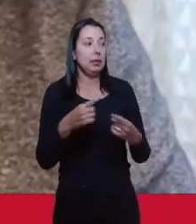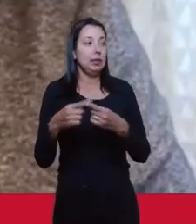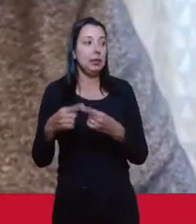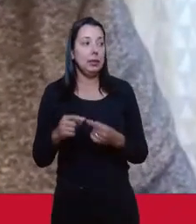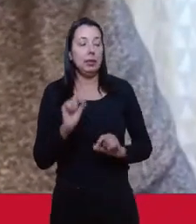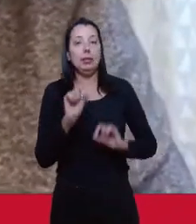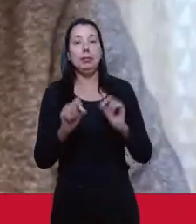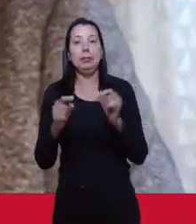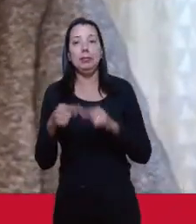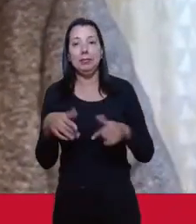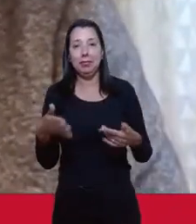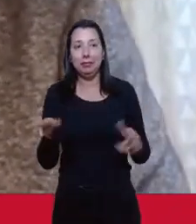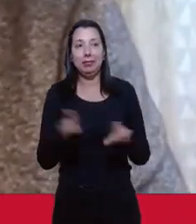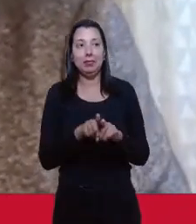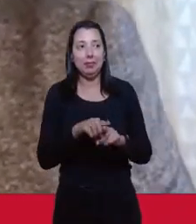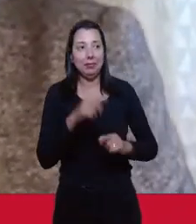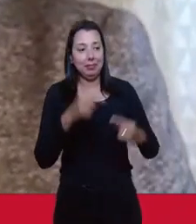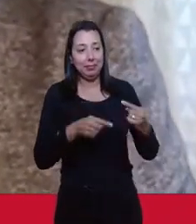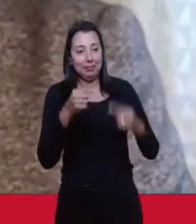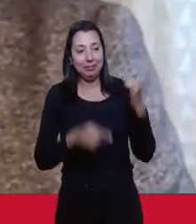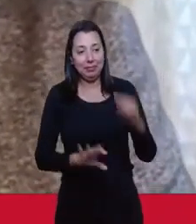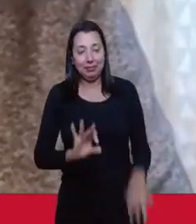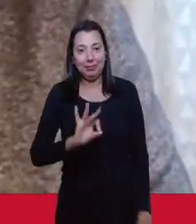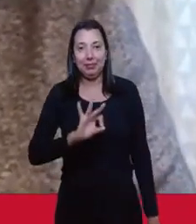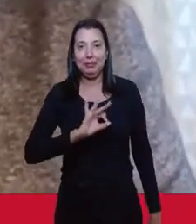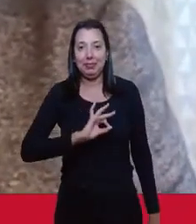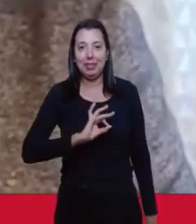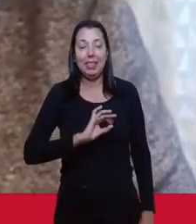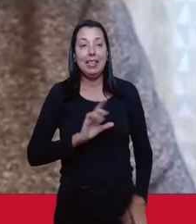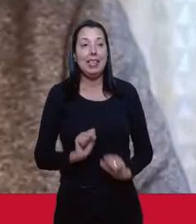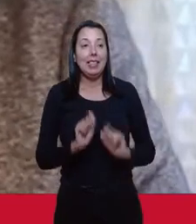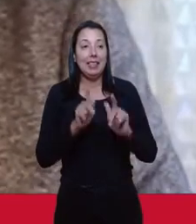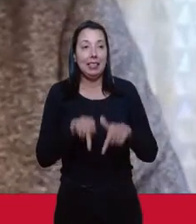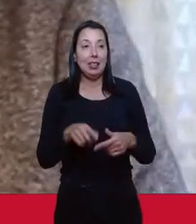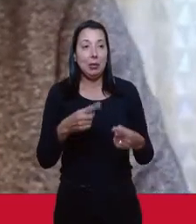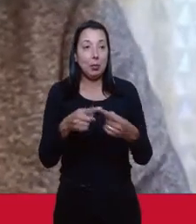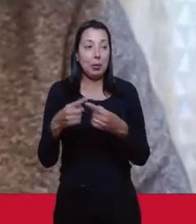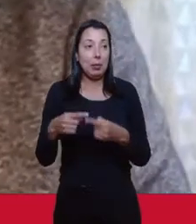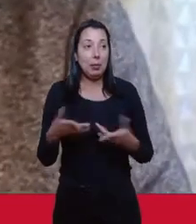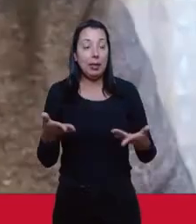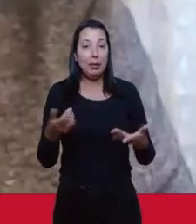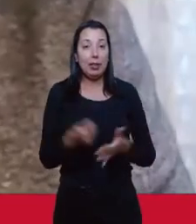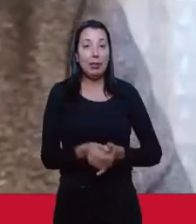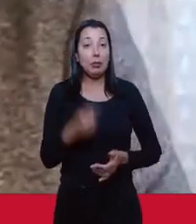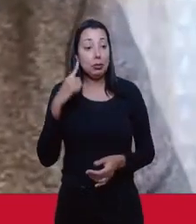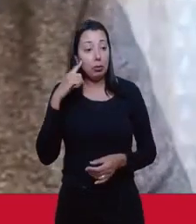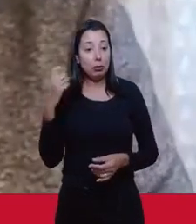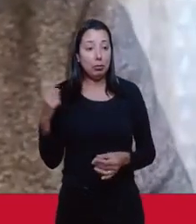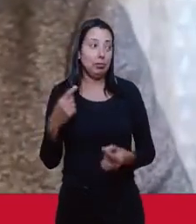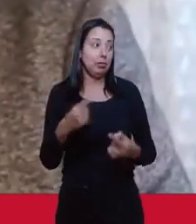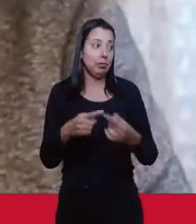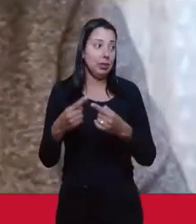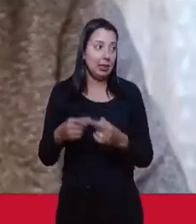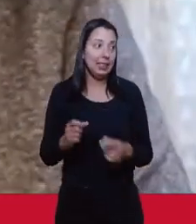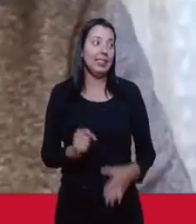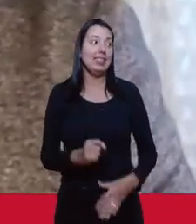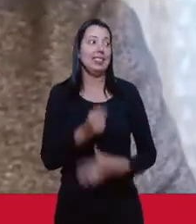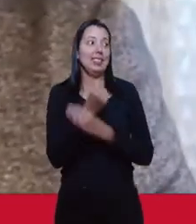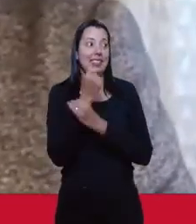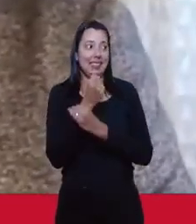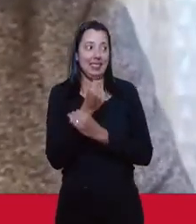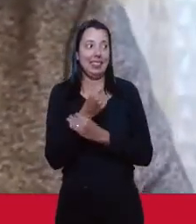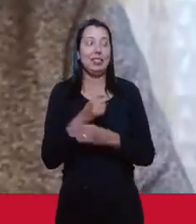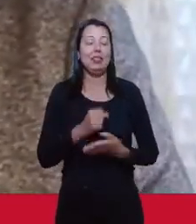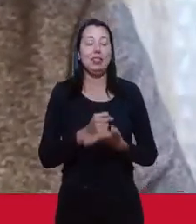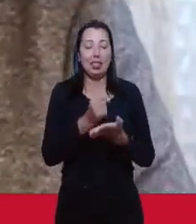com figuras das polícias militares, aposentados das polícias militares que constituíam grupos de segurança, que